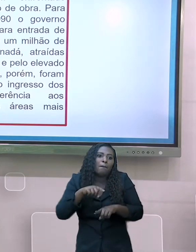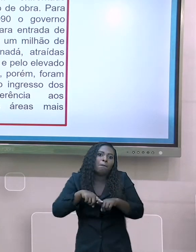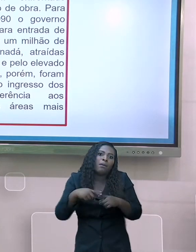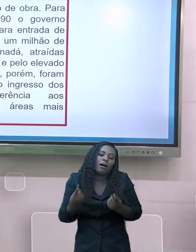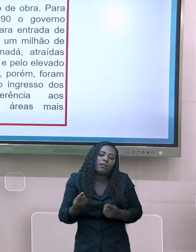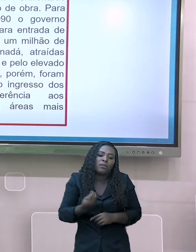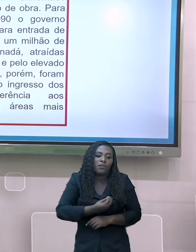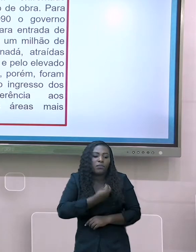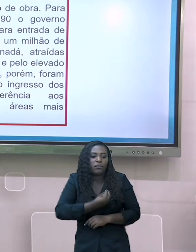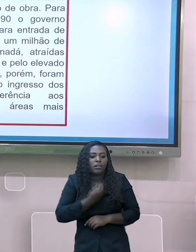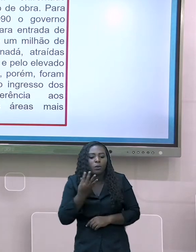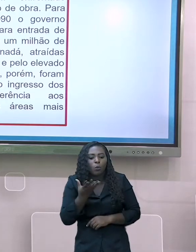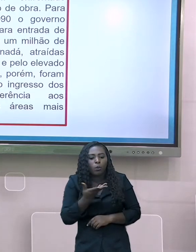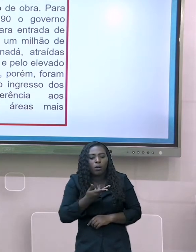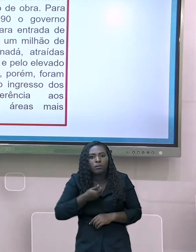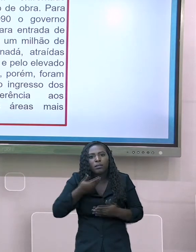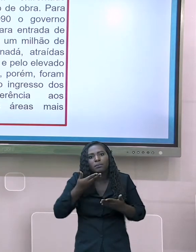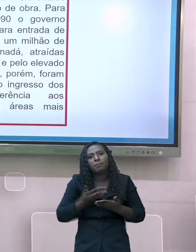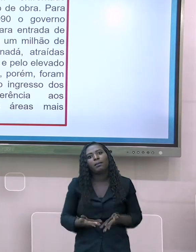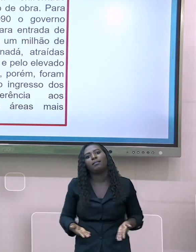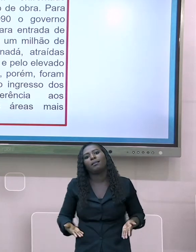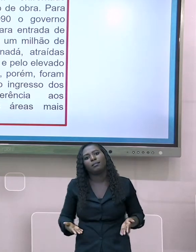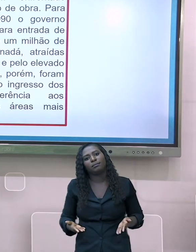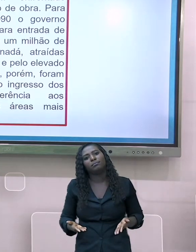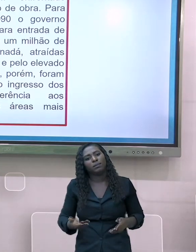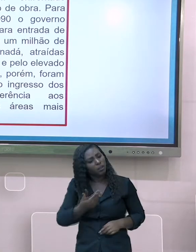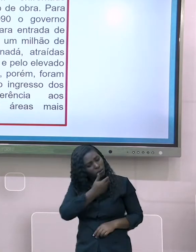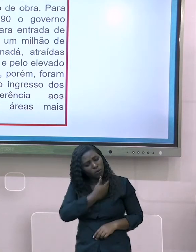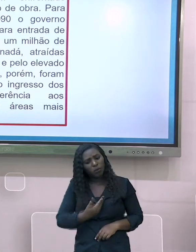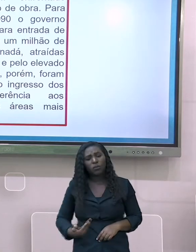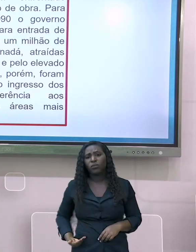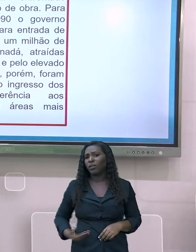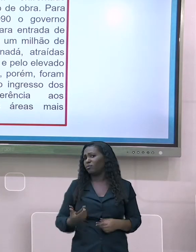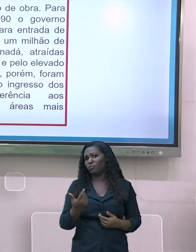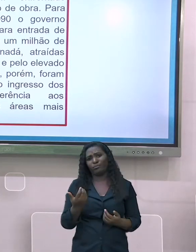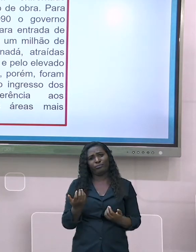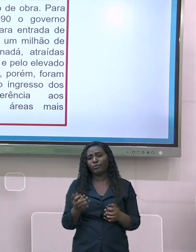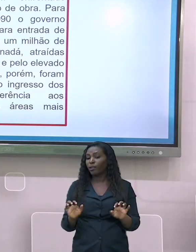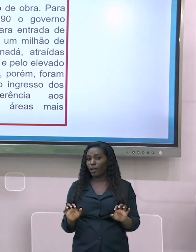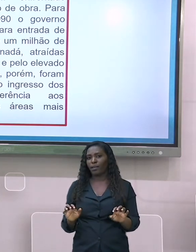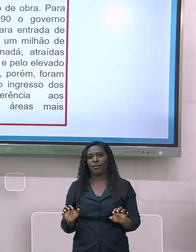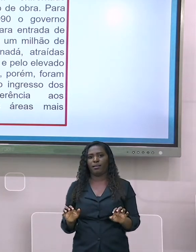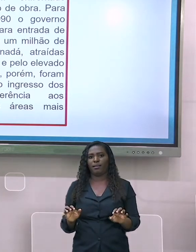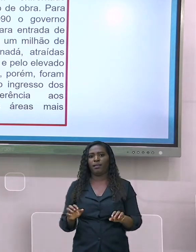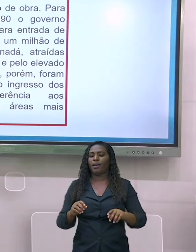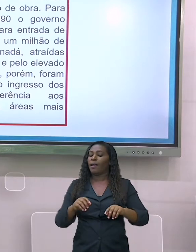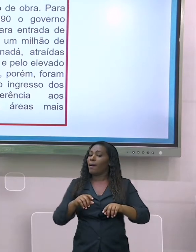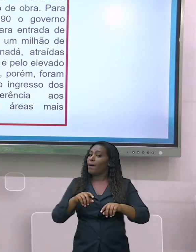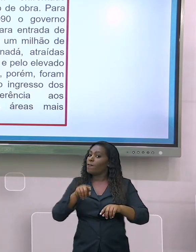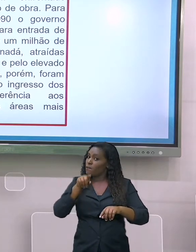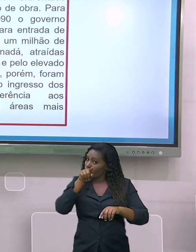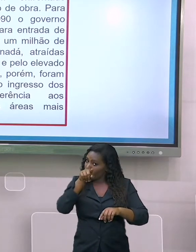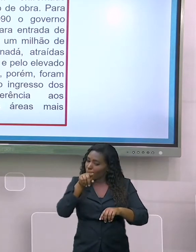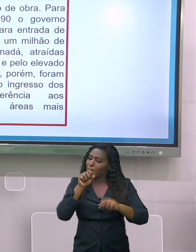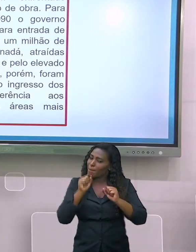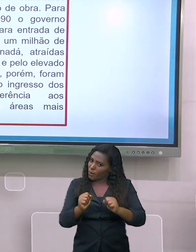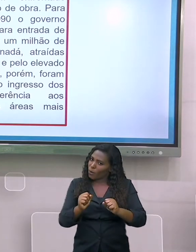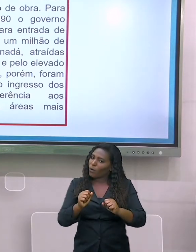ainda. Porém, você tem que se qualificar para ela.